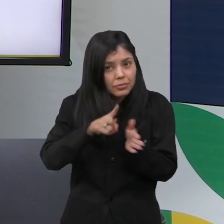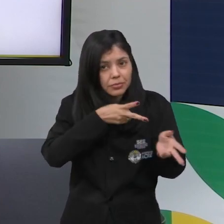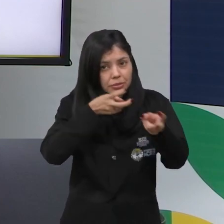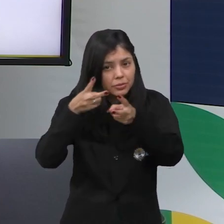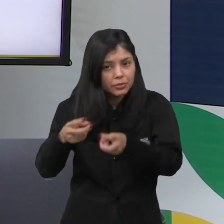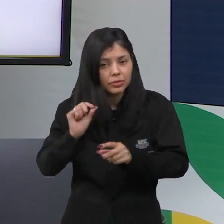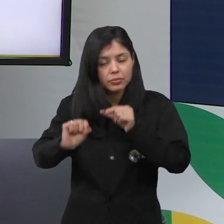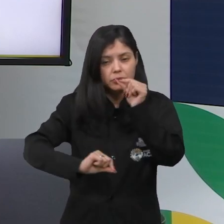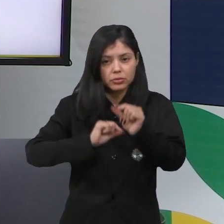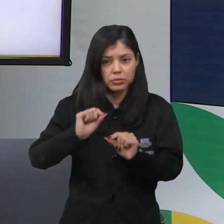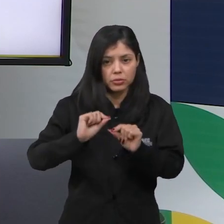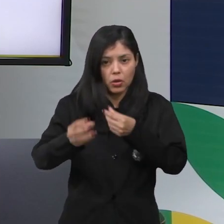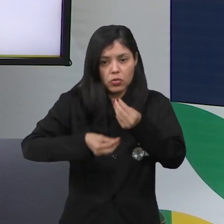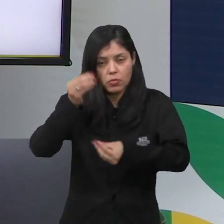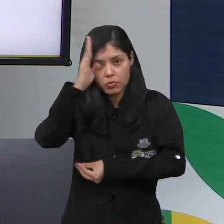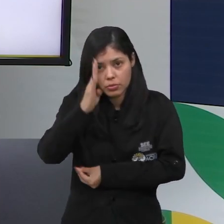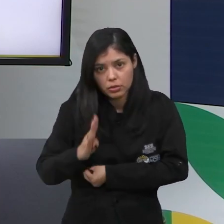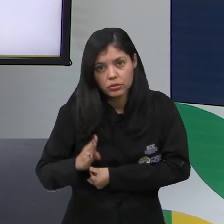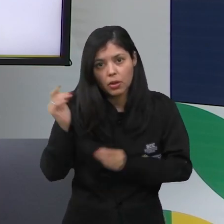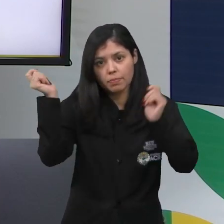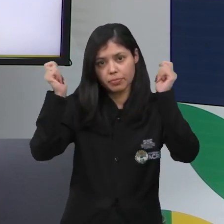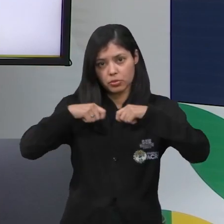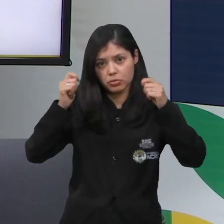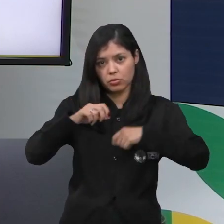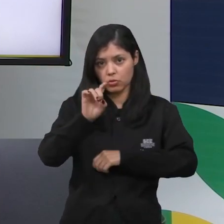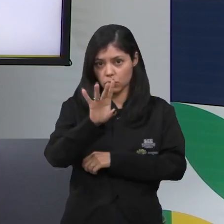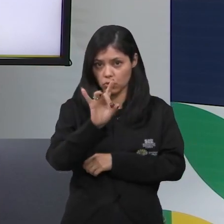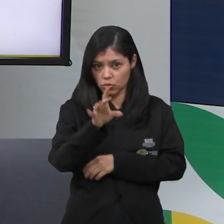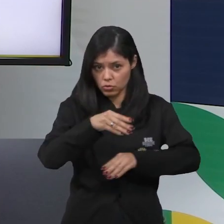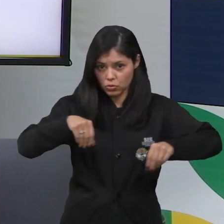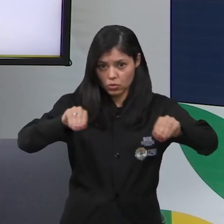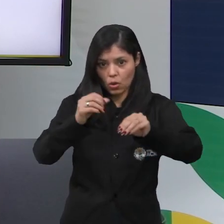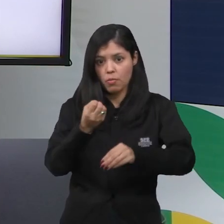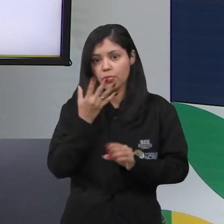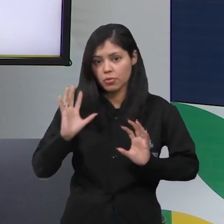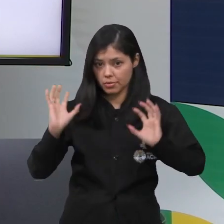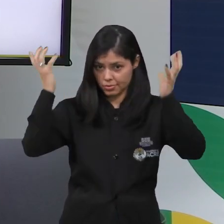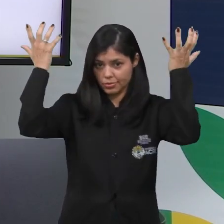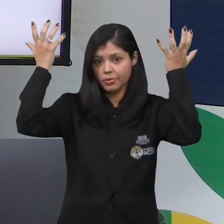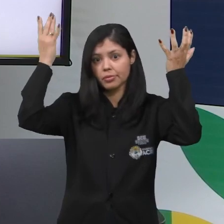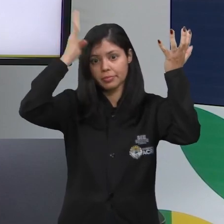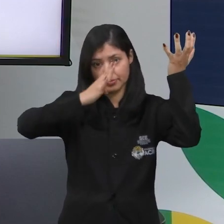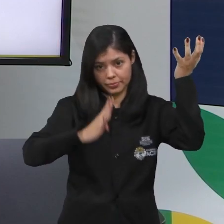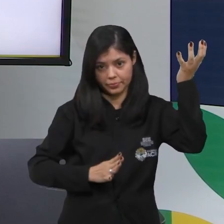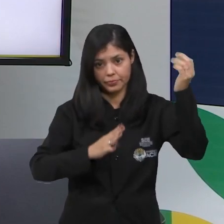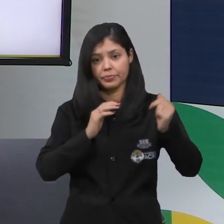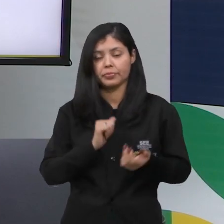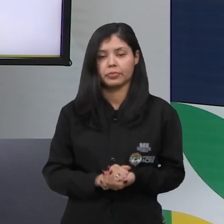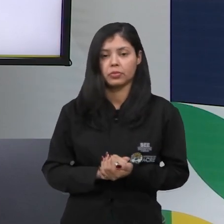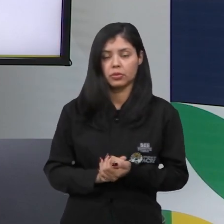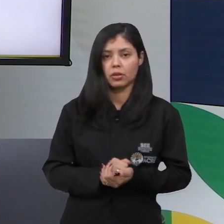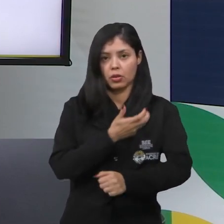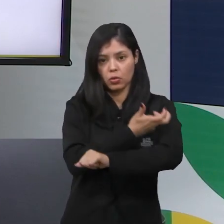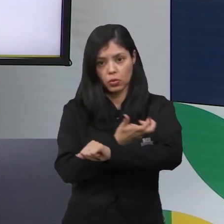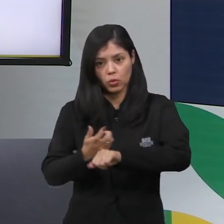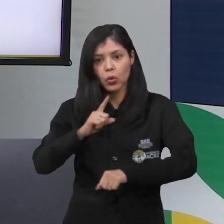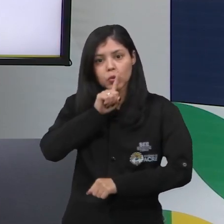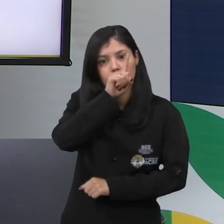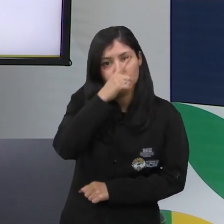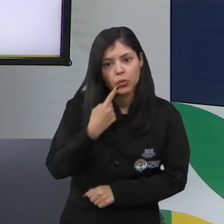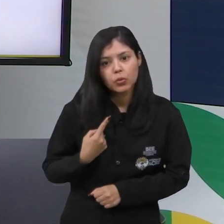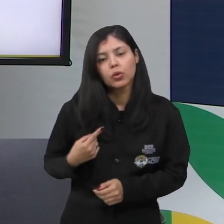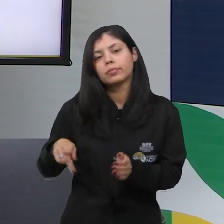perspectiva, como o Brasil possui solo e clima favoráveis para o Brasil, para o cultivo da